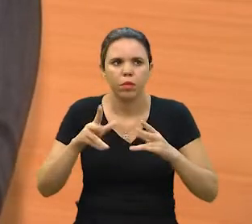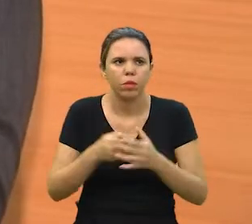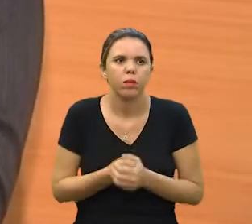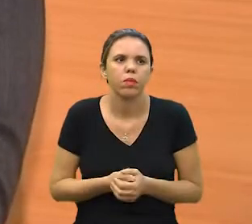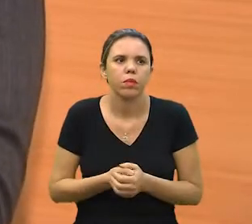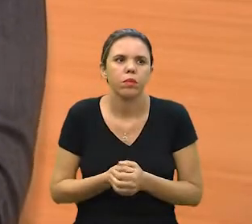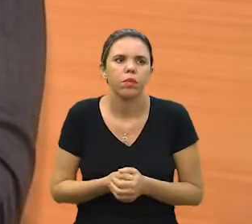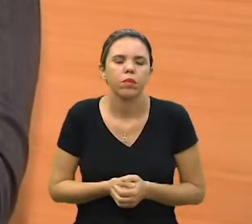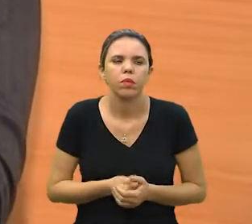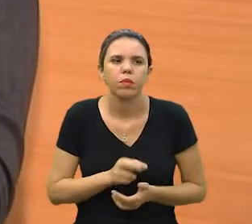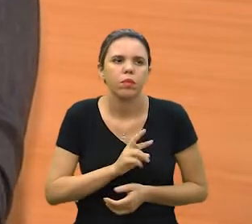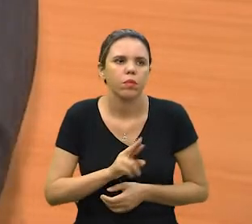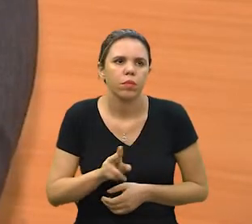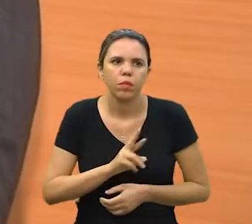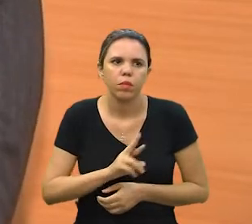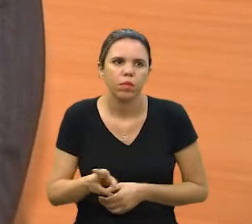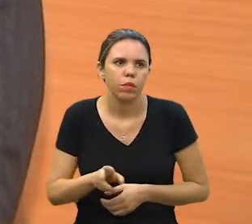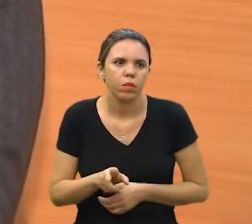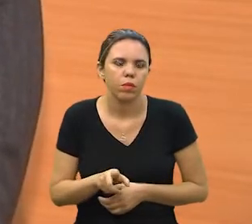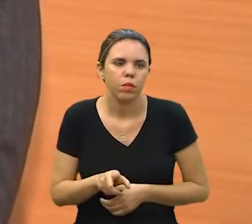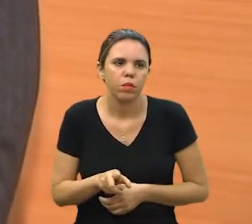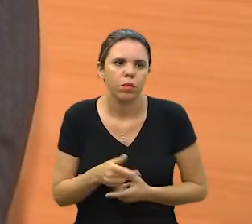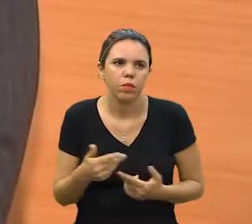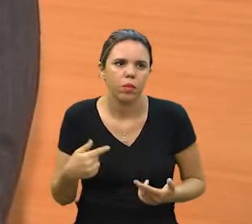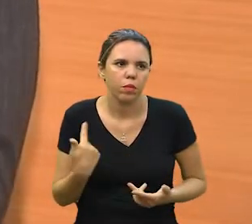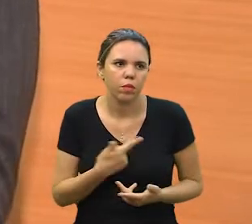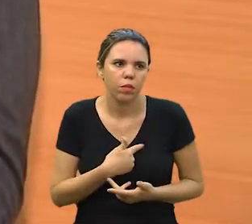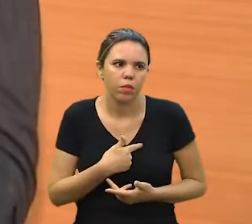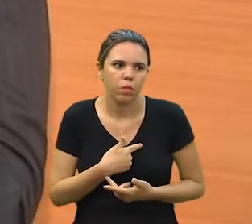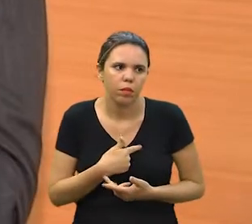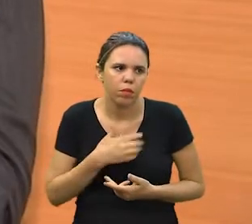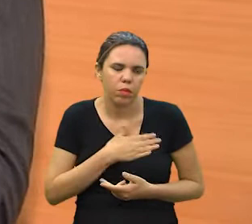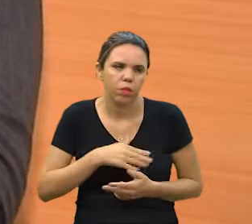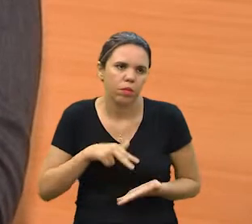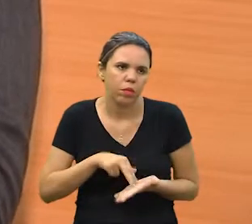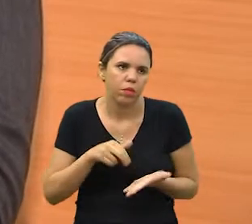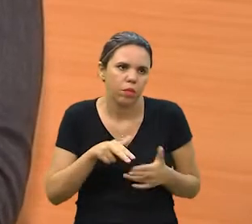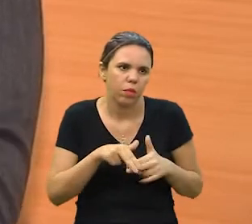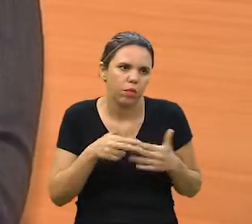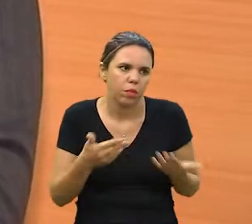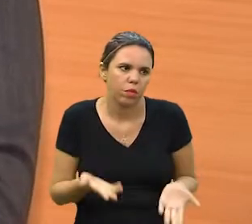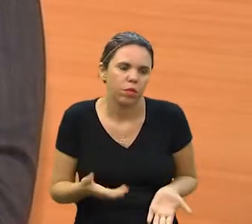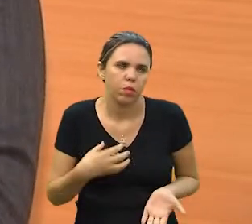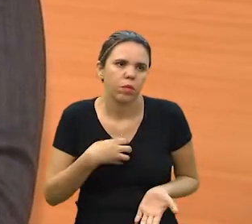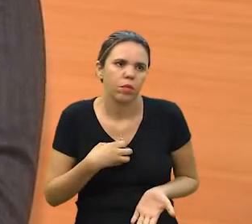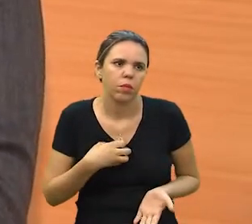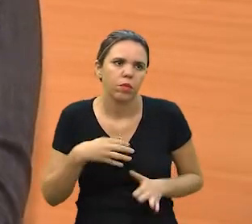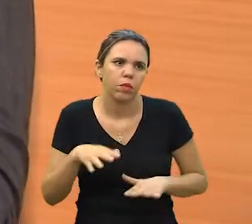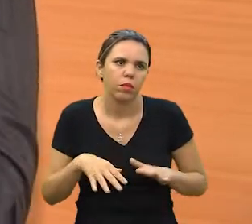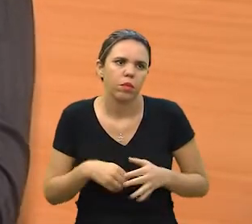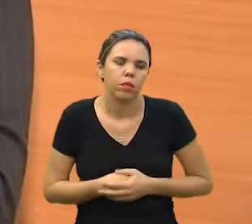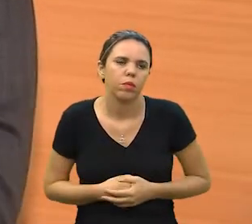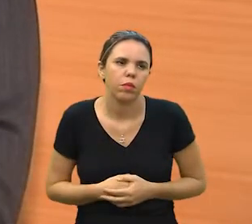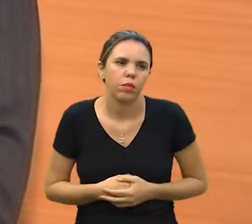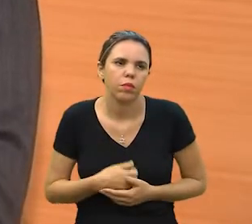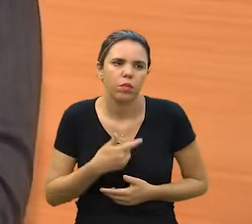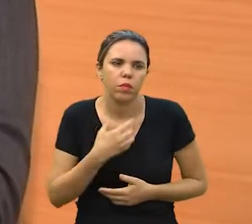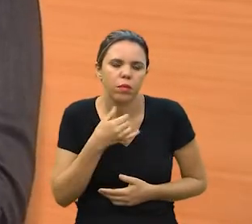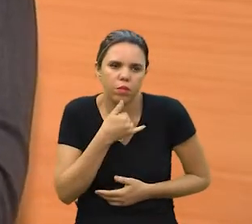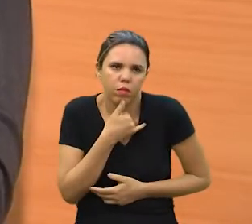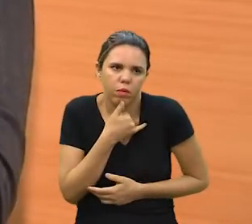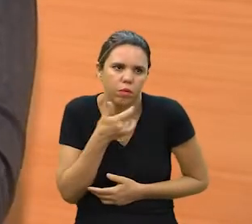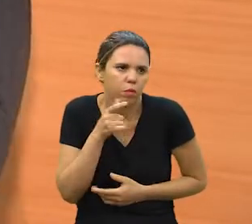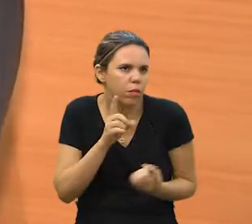consegue atender todo mundo, não é algo que a gente fique contente com isso. Eu até me sinto às vezes,